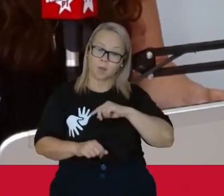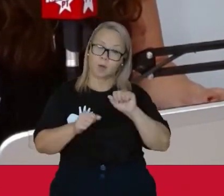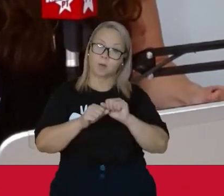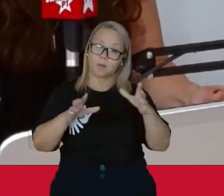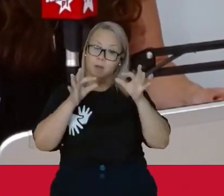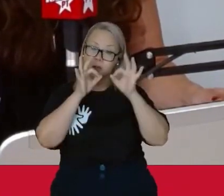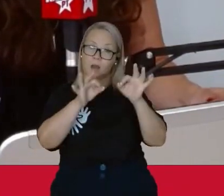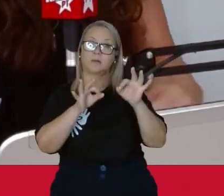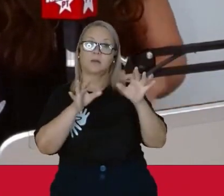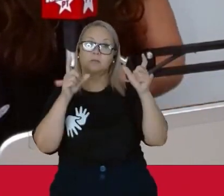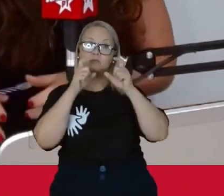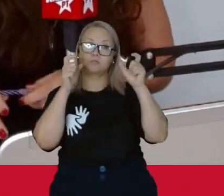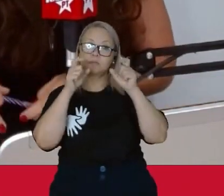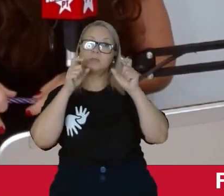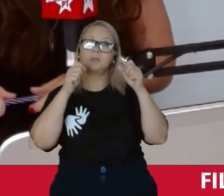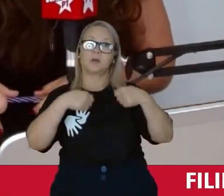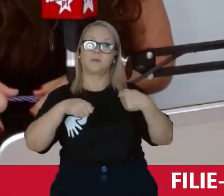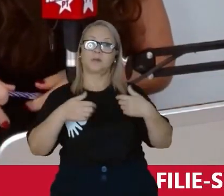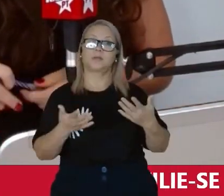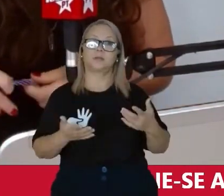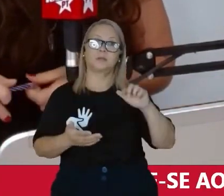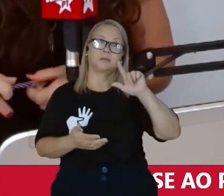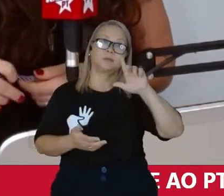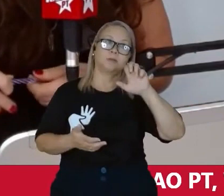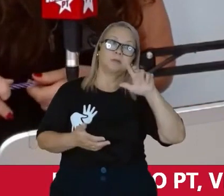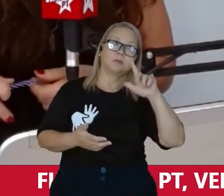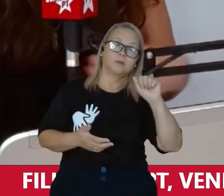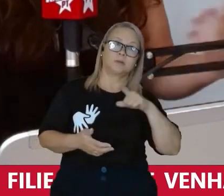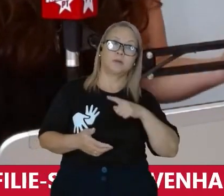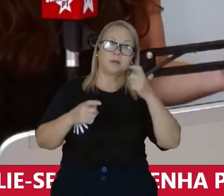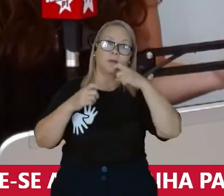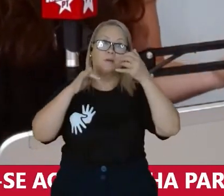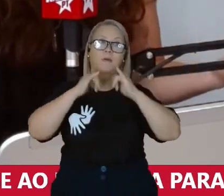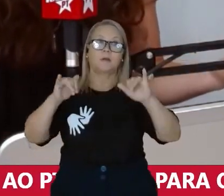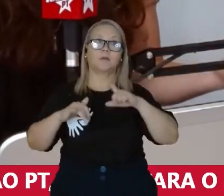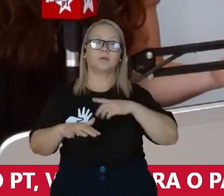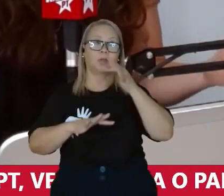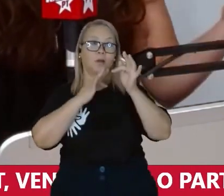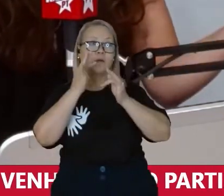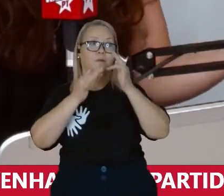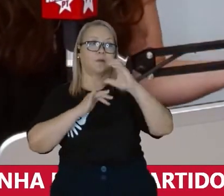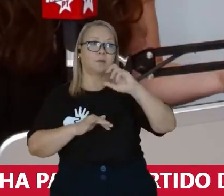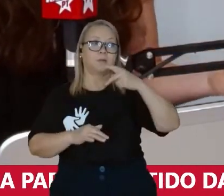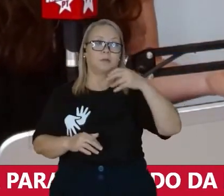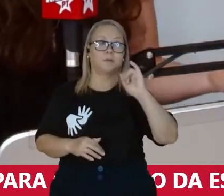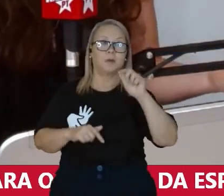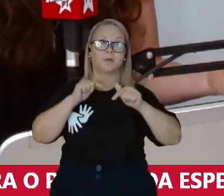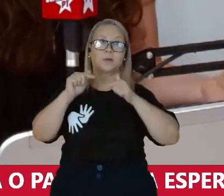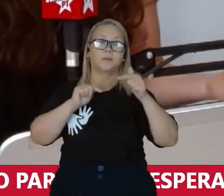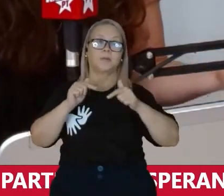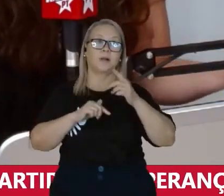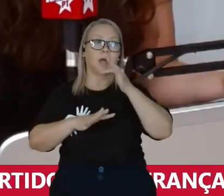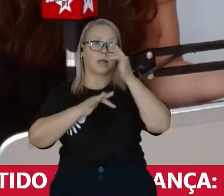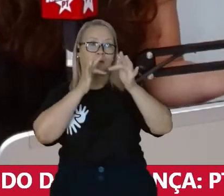ficar ligado, né? Aqui a Leila Germano diz, eles têm as fake news, nós temos a fofoca. A CPI foi toda trabalhada na